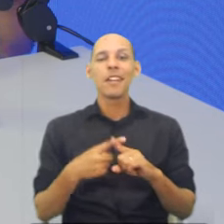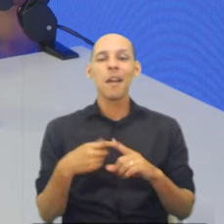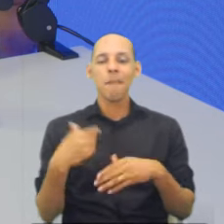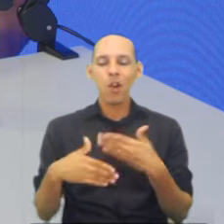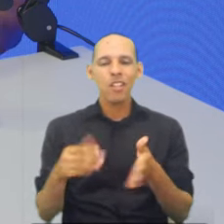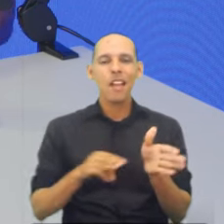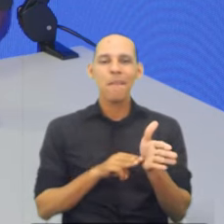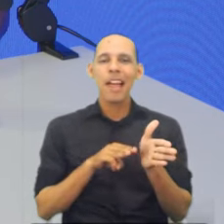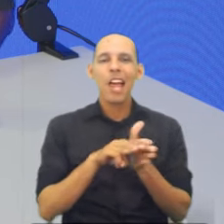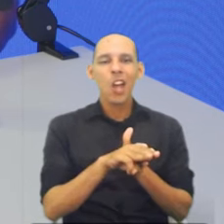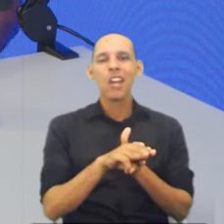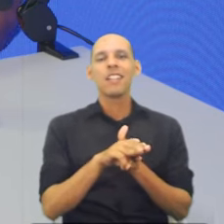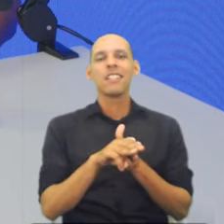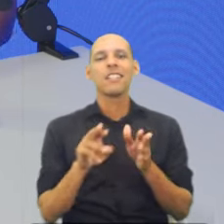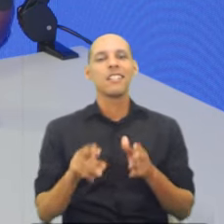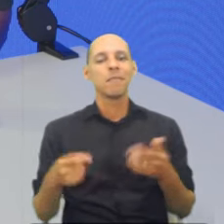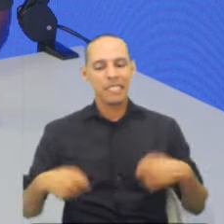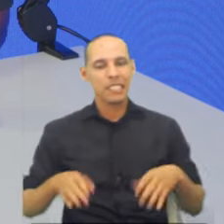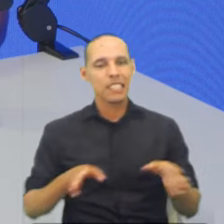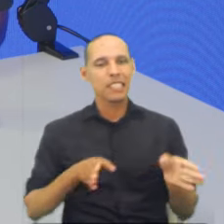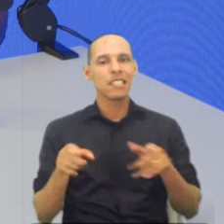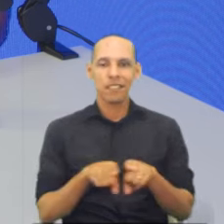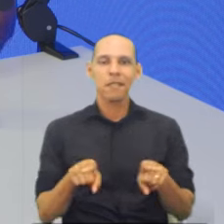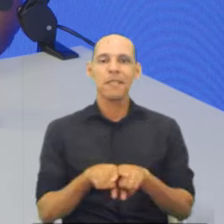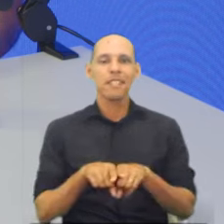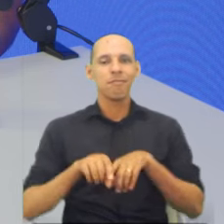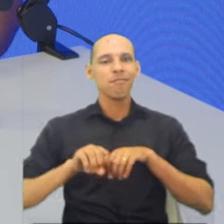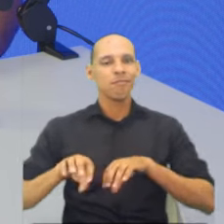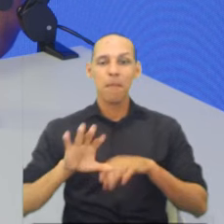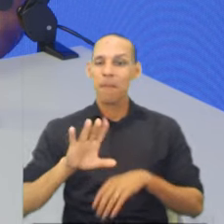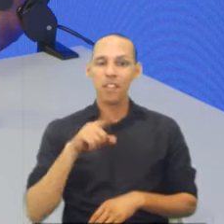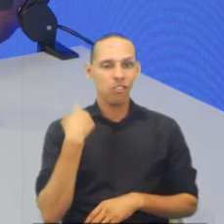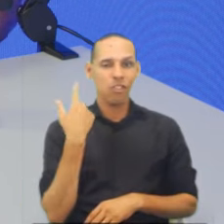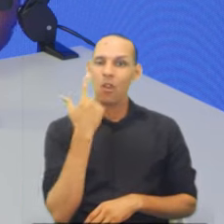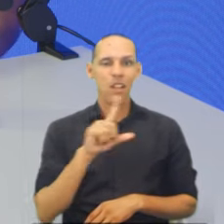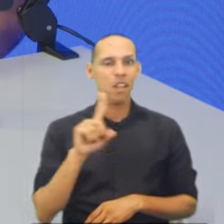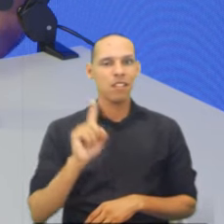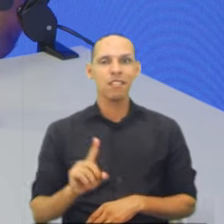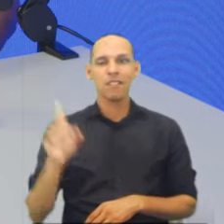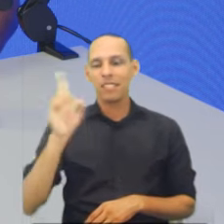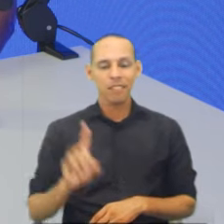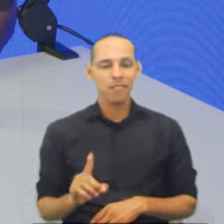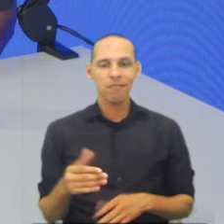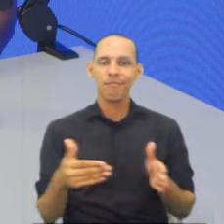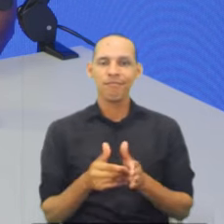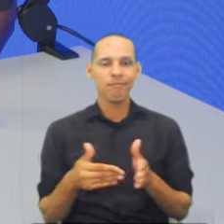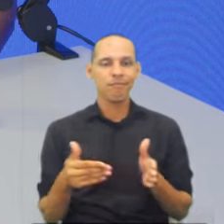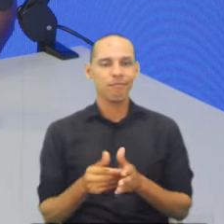de metodologias educacionais que precisam ser acessíveis e a gente não alcança né as pessoas com deficiência não